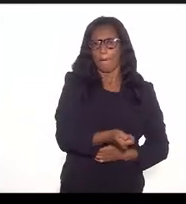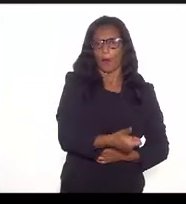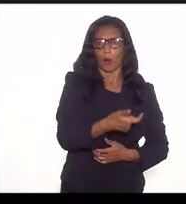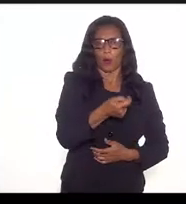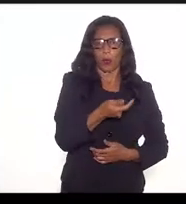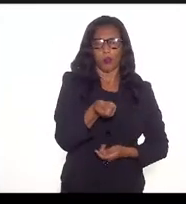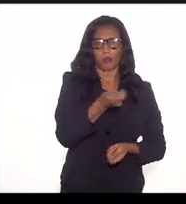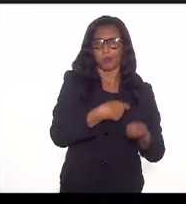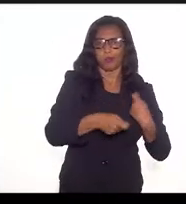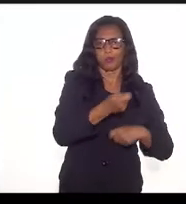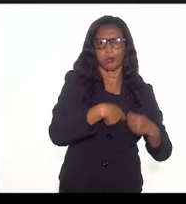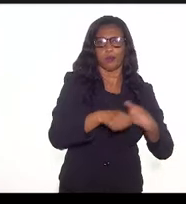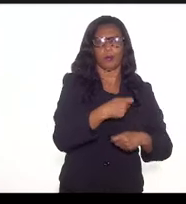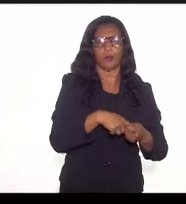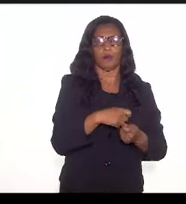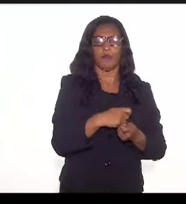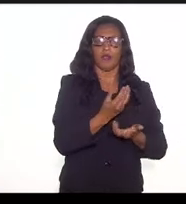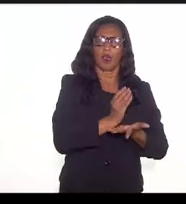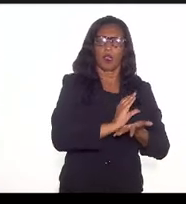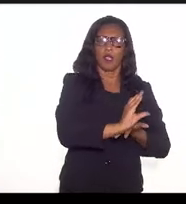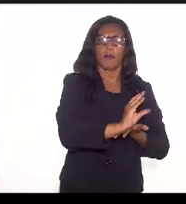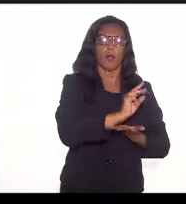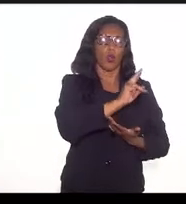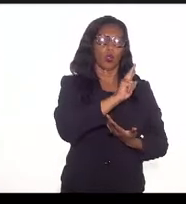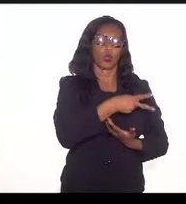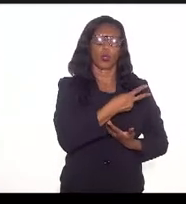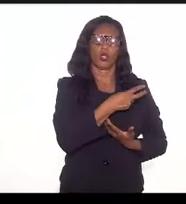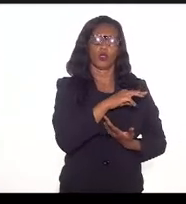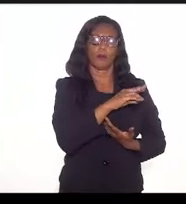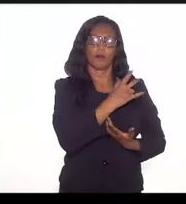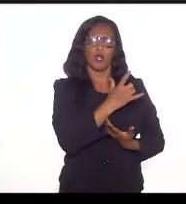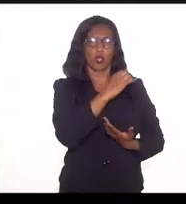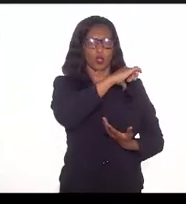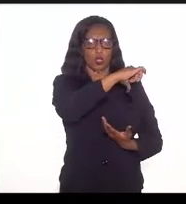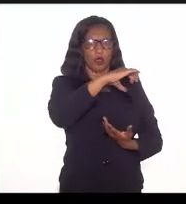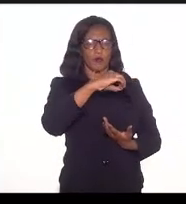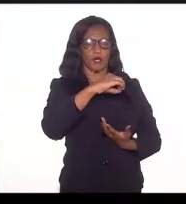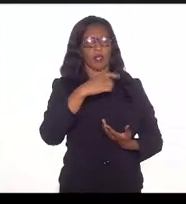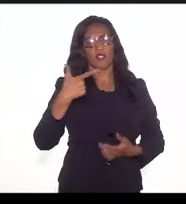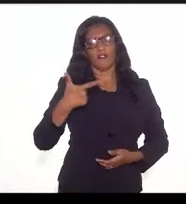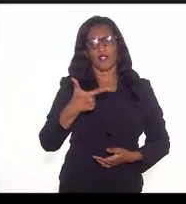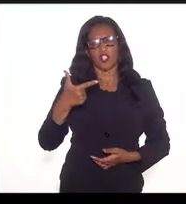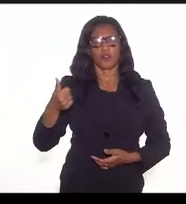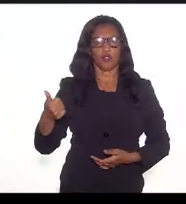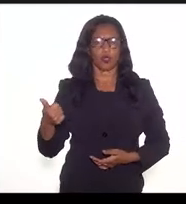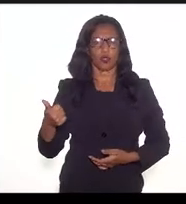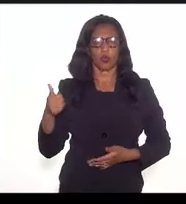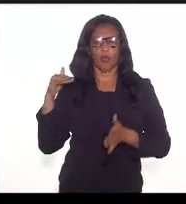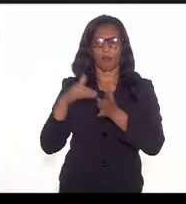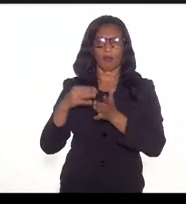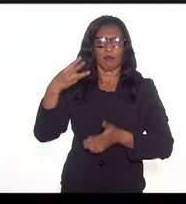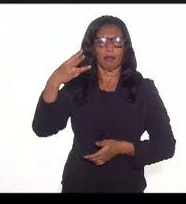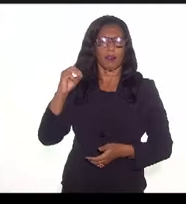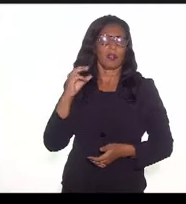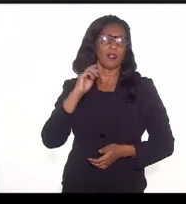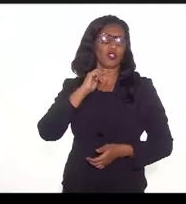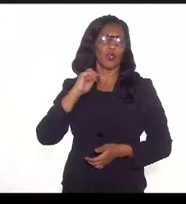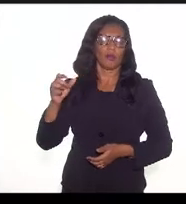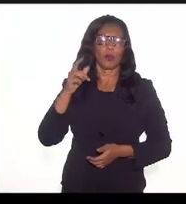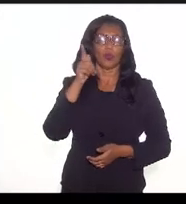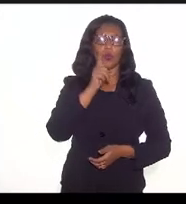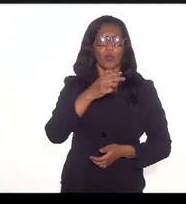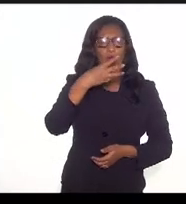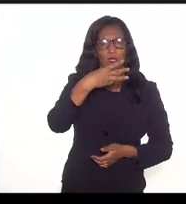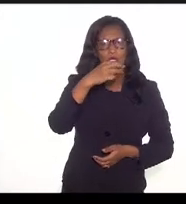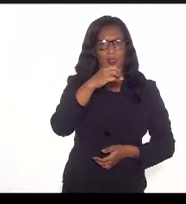foram 526, liberou aproximadamente 2.900.000. Em 2021, só no primeiro, até 30 de abril, a gente já fez